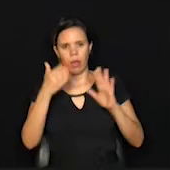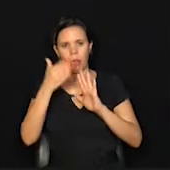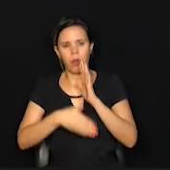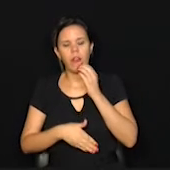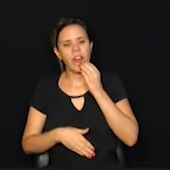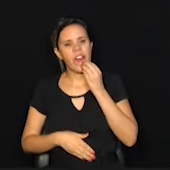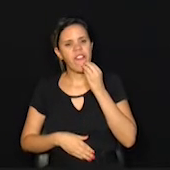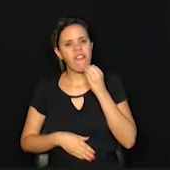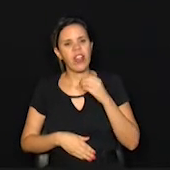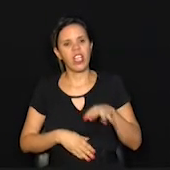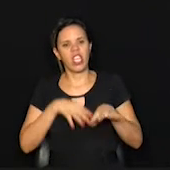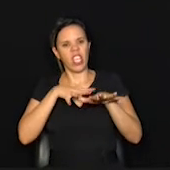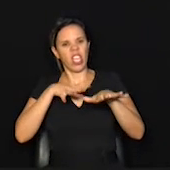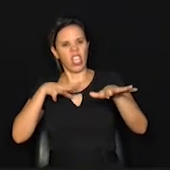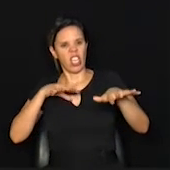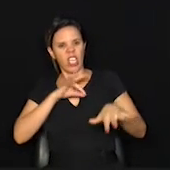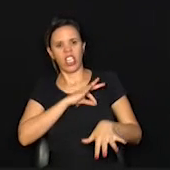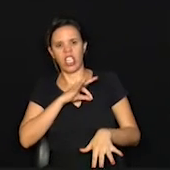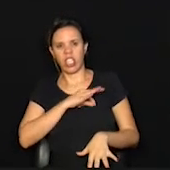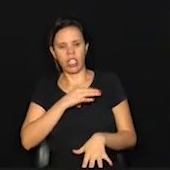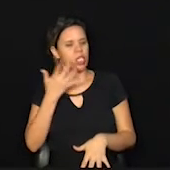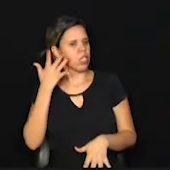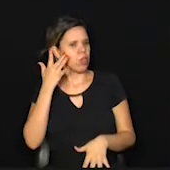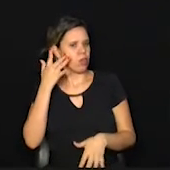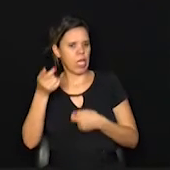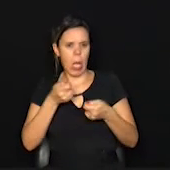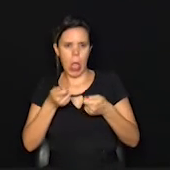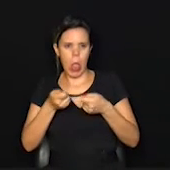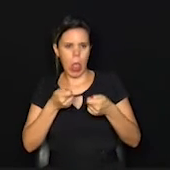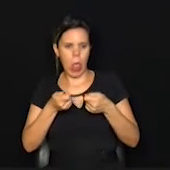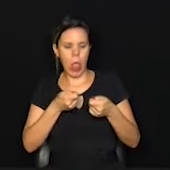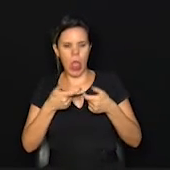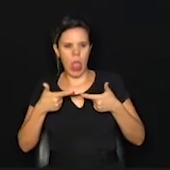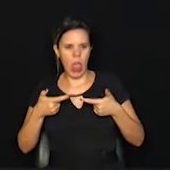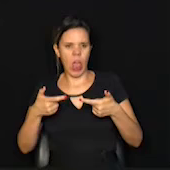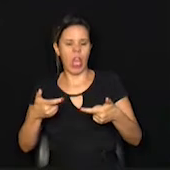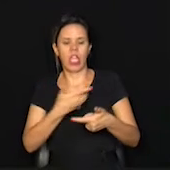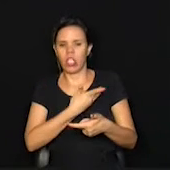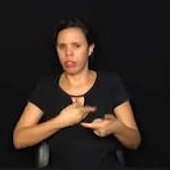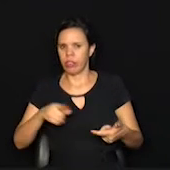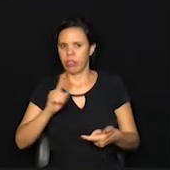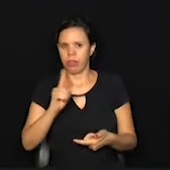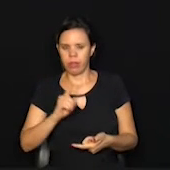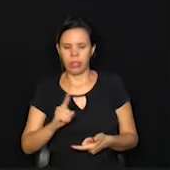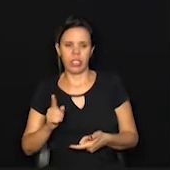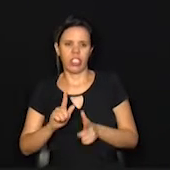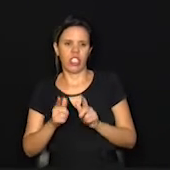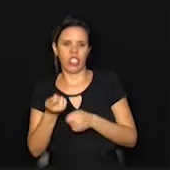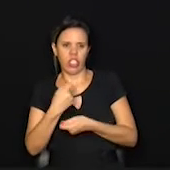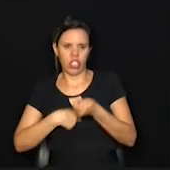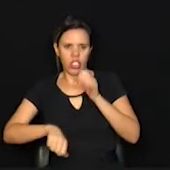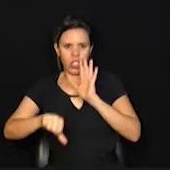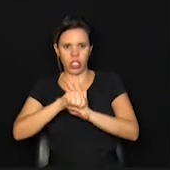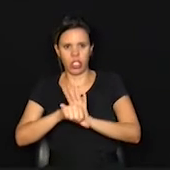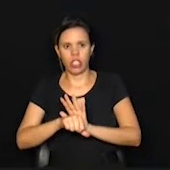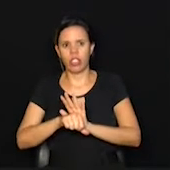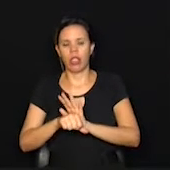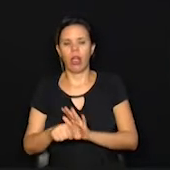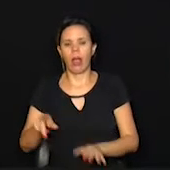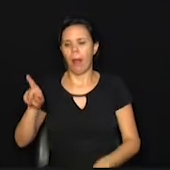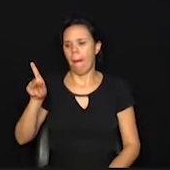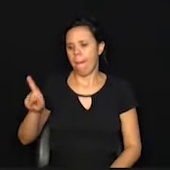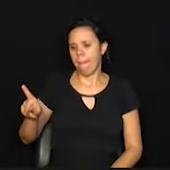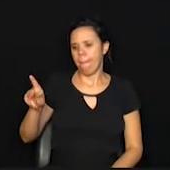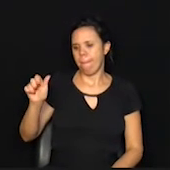exército não sabe como andar guerras e nem o governo foi a gestão desastrosa e criminosa de pazuello